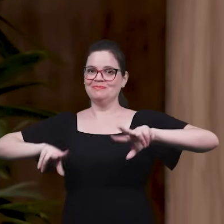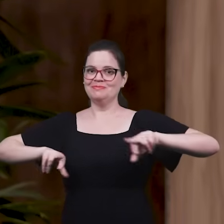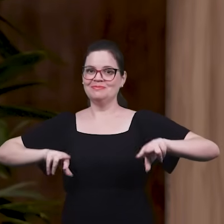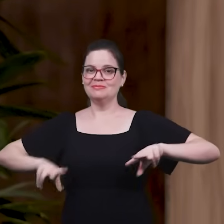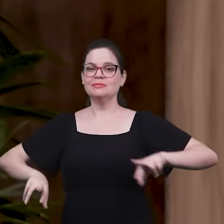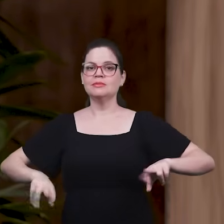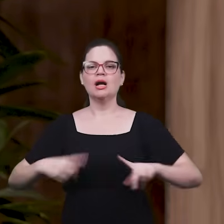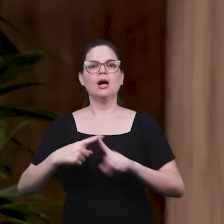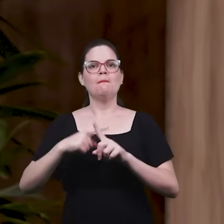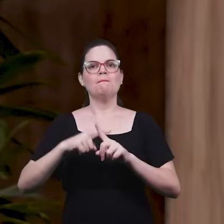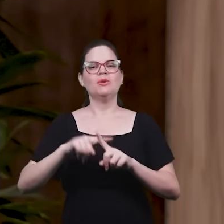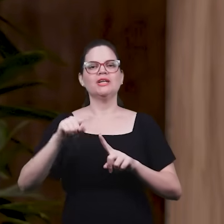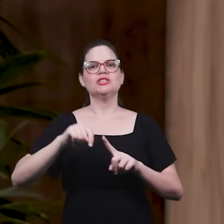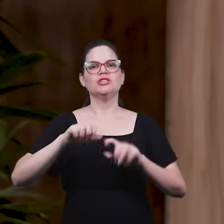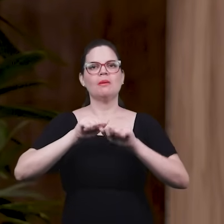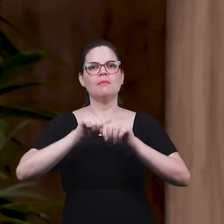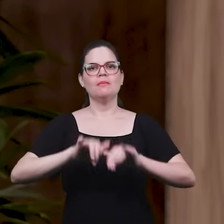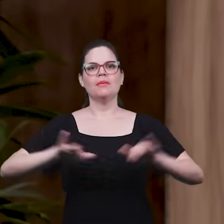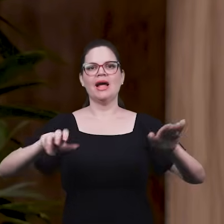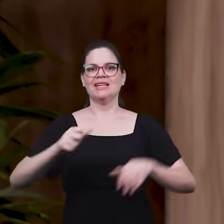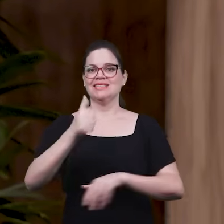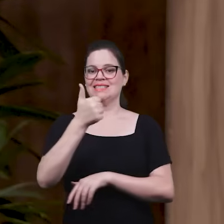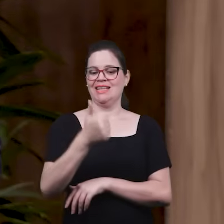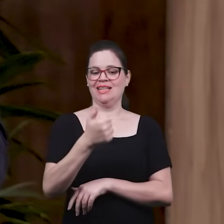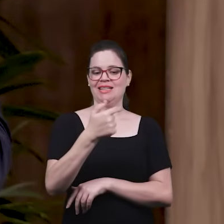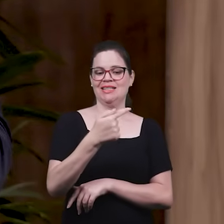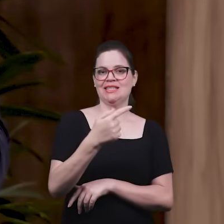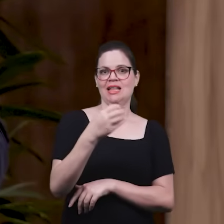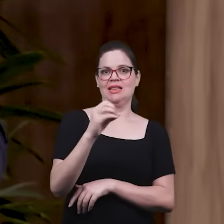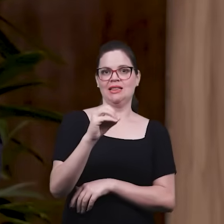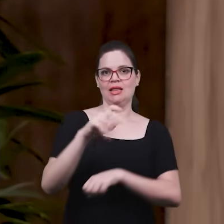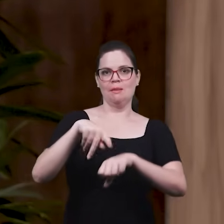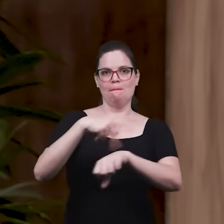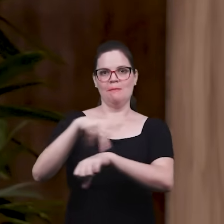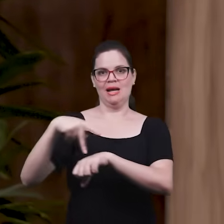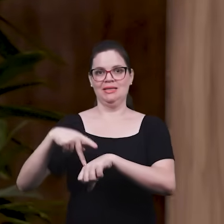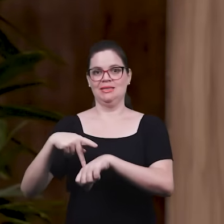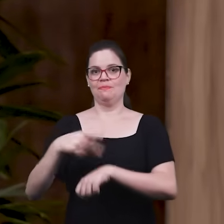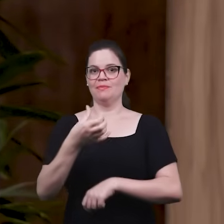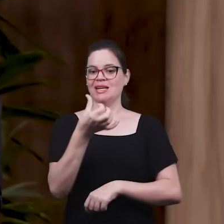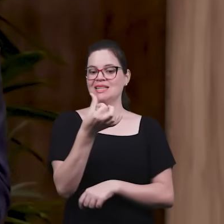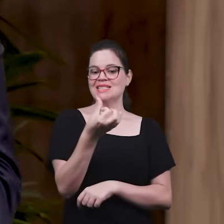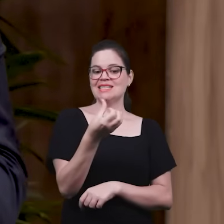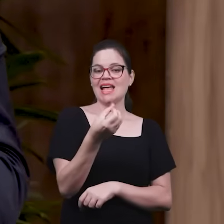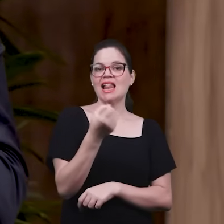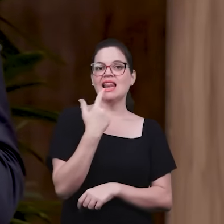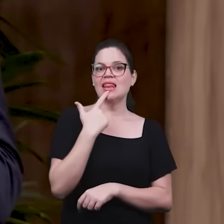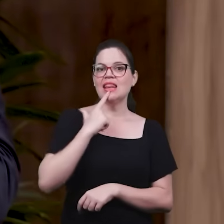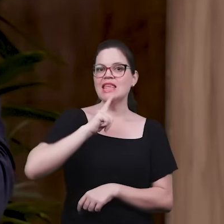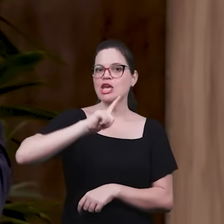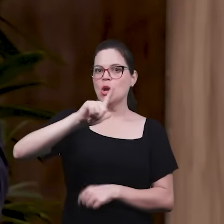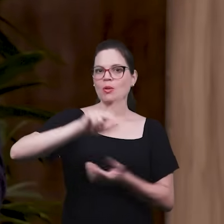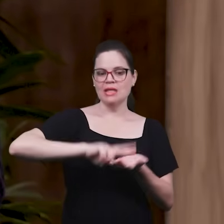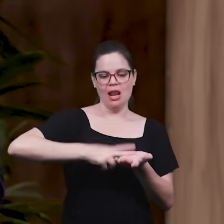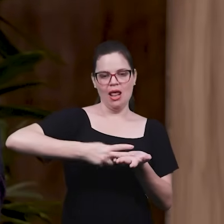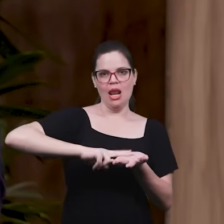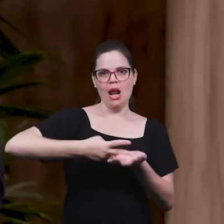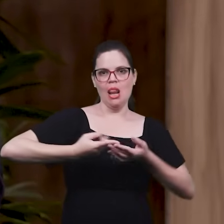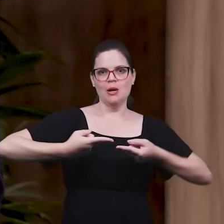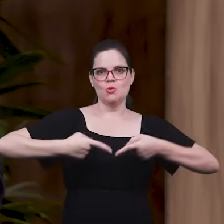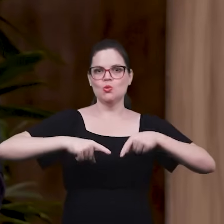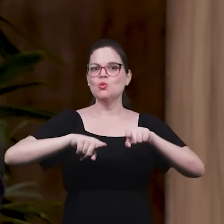ele vai alcançar uma média de 170 países, com mais de 60 idiomas. Então teremos a tradução